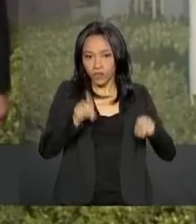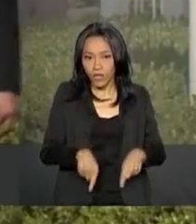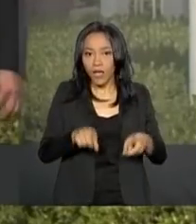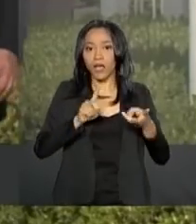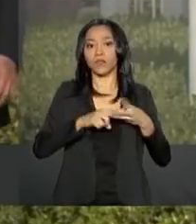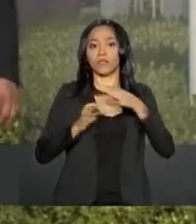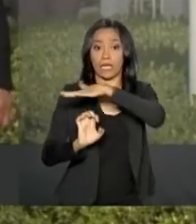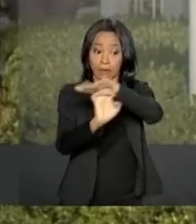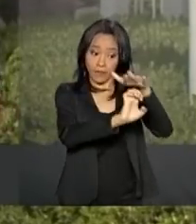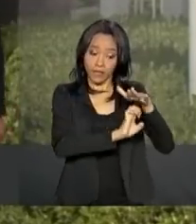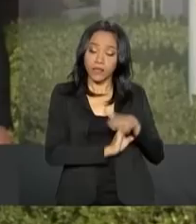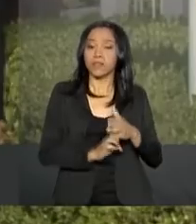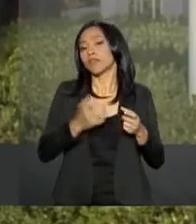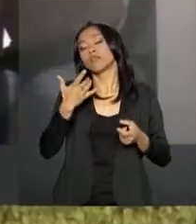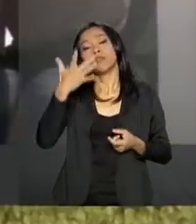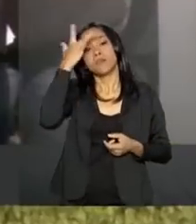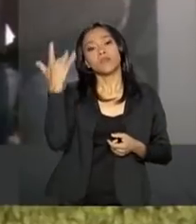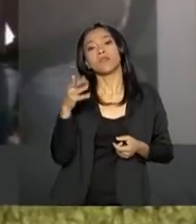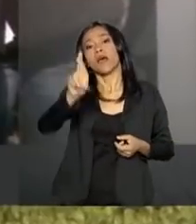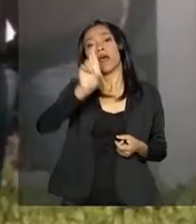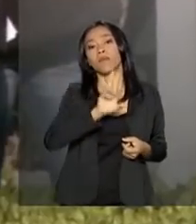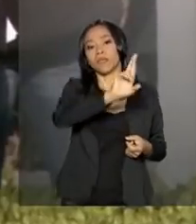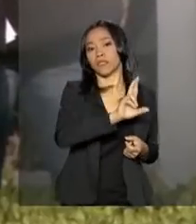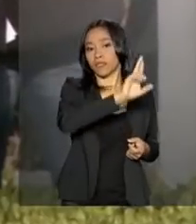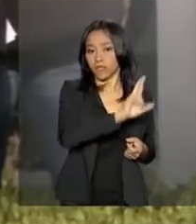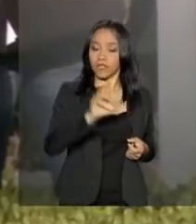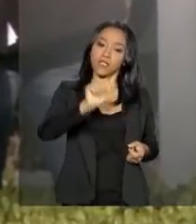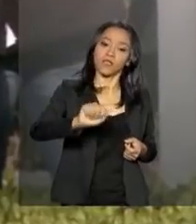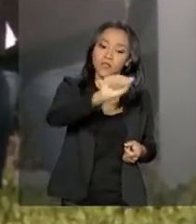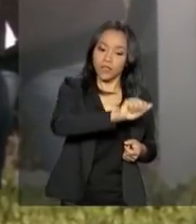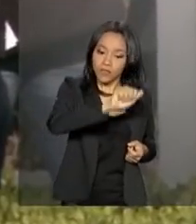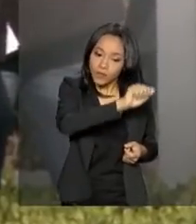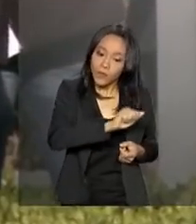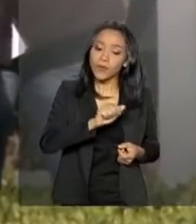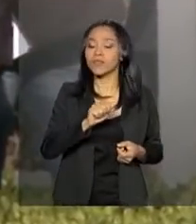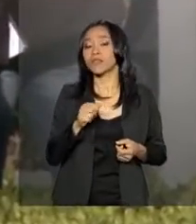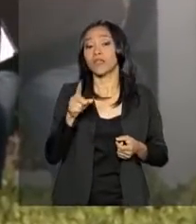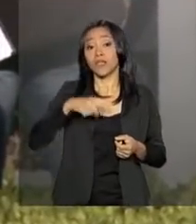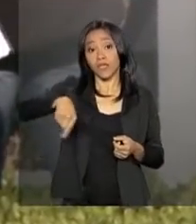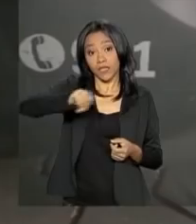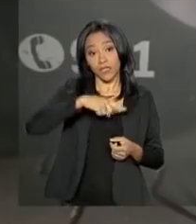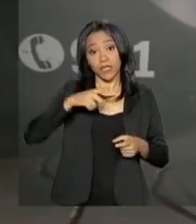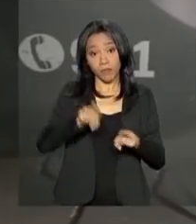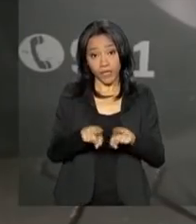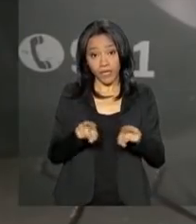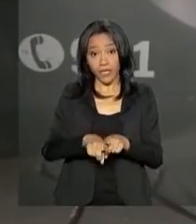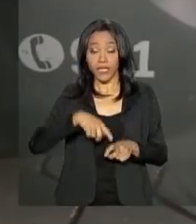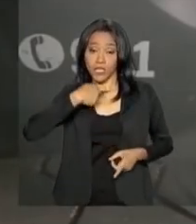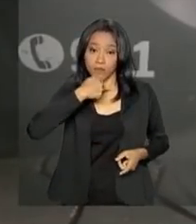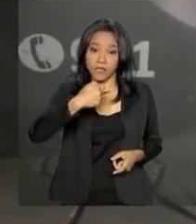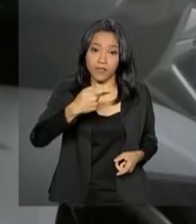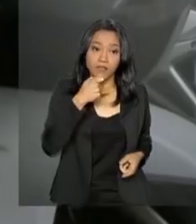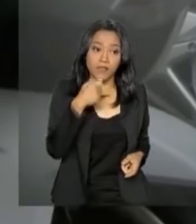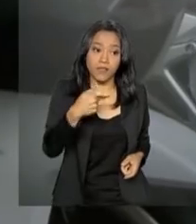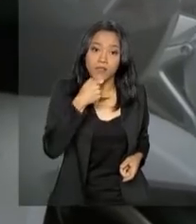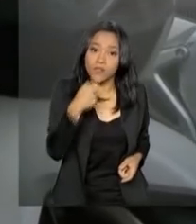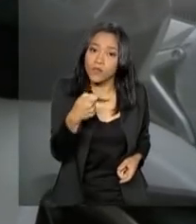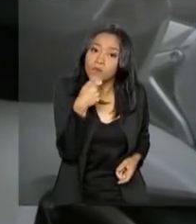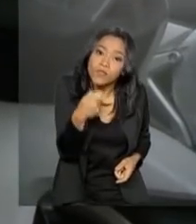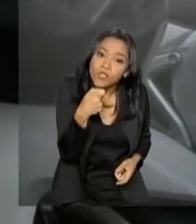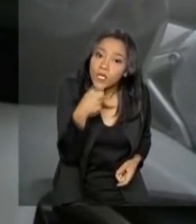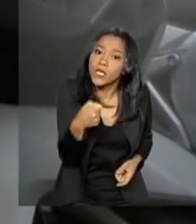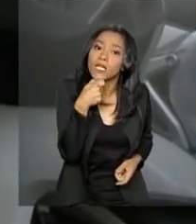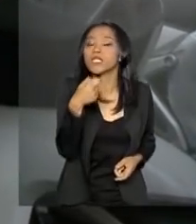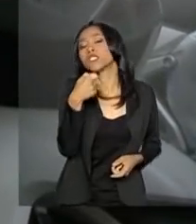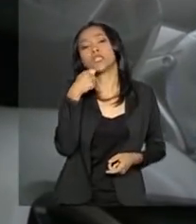empresários representantes de entidades internacionais governamentais e jornalistas para garantir a segurança a Argentina